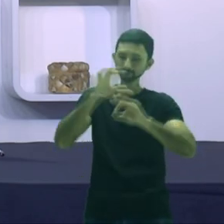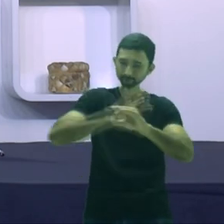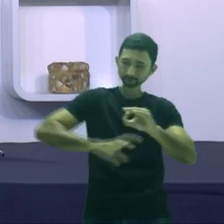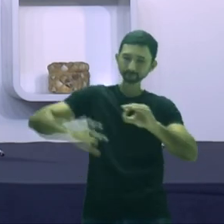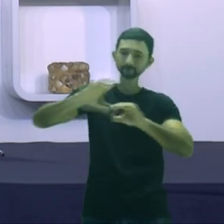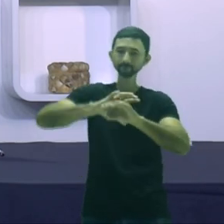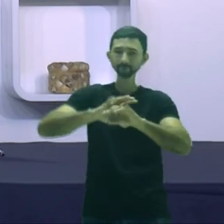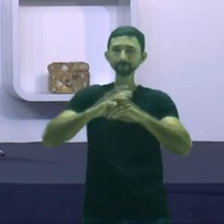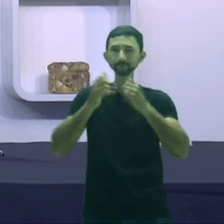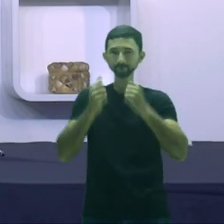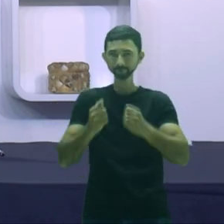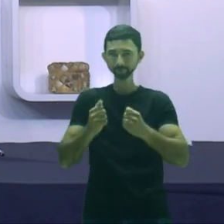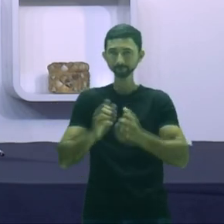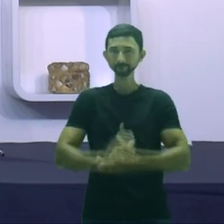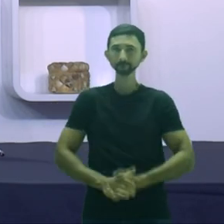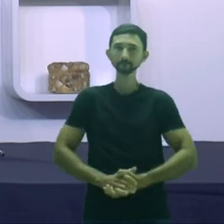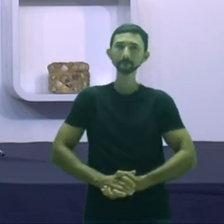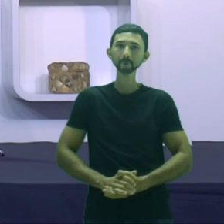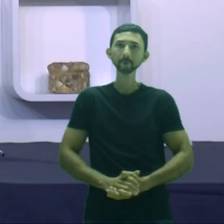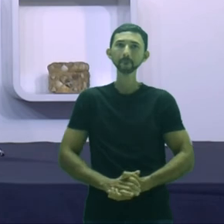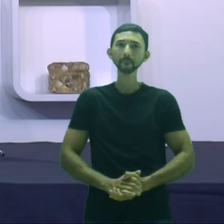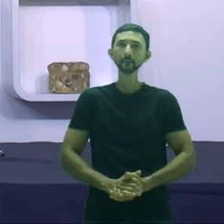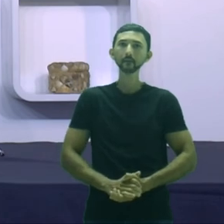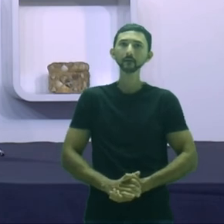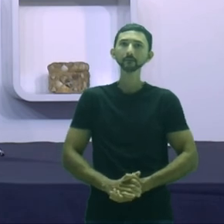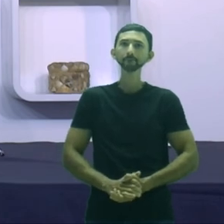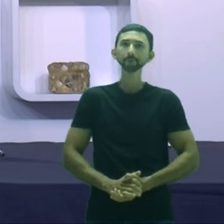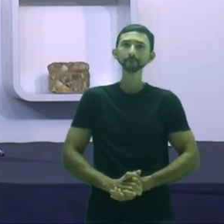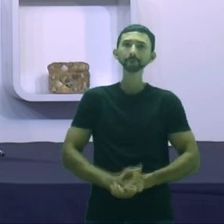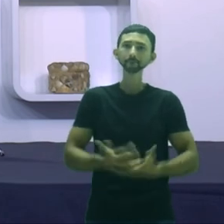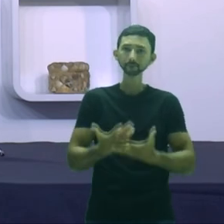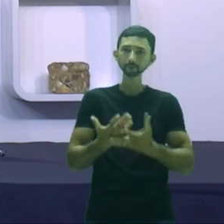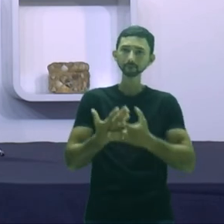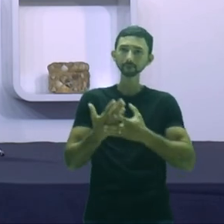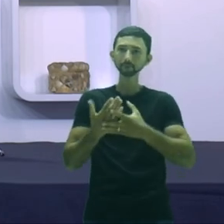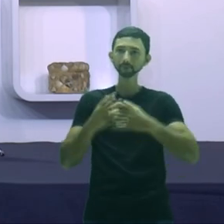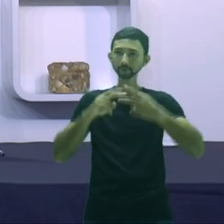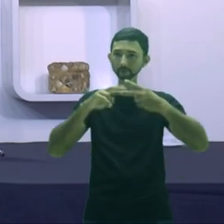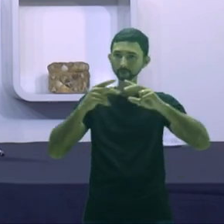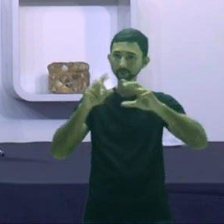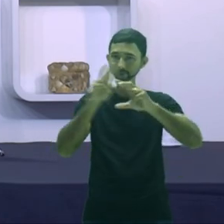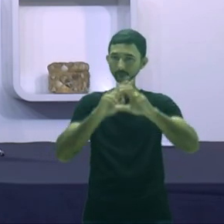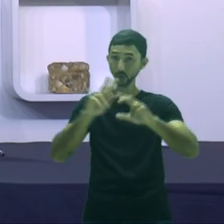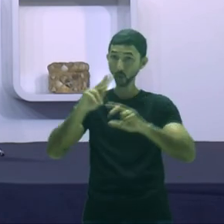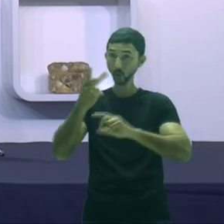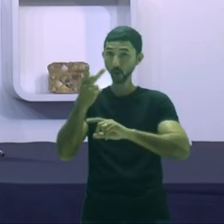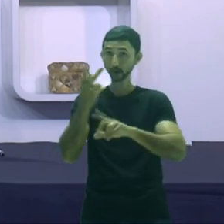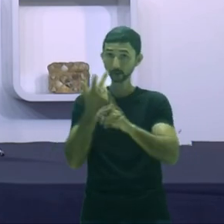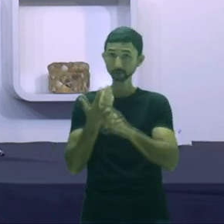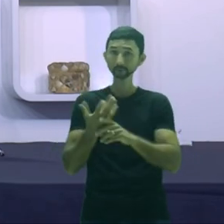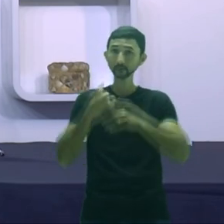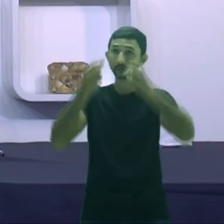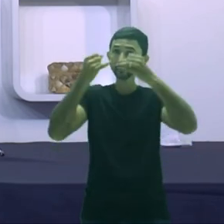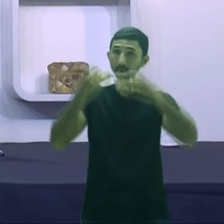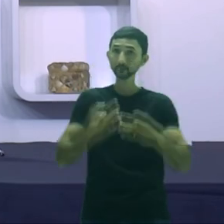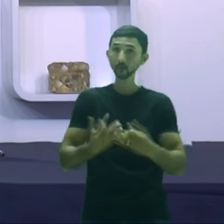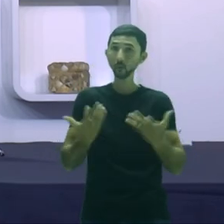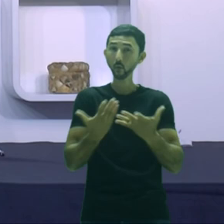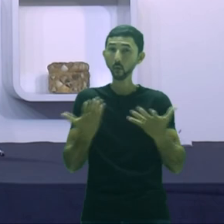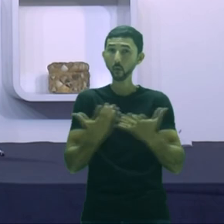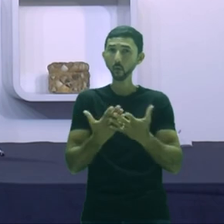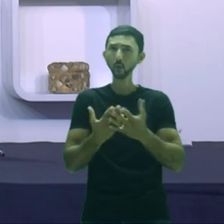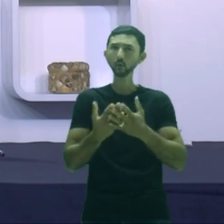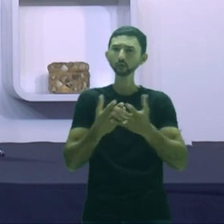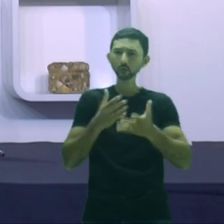última aula para vocês. Beleza? Pessoal, a hereditariedade que nós vamos falar hoje, tá? Ela tange em